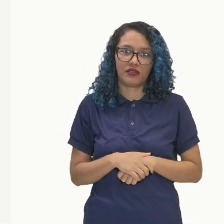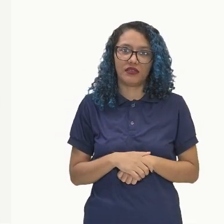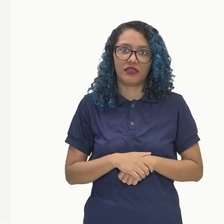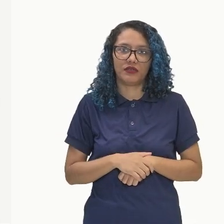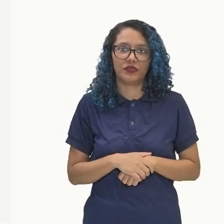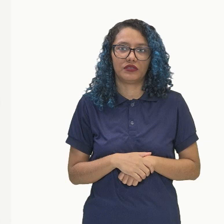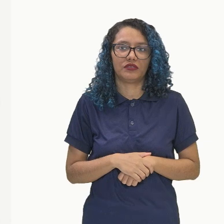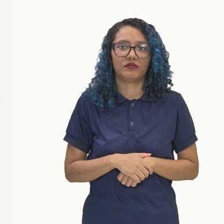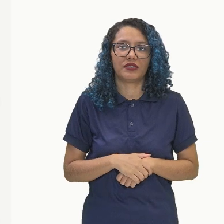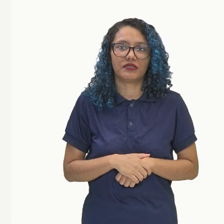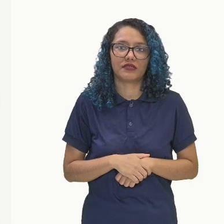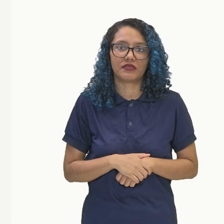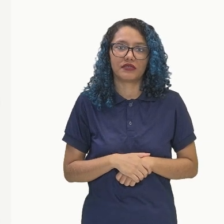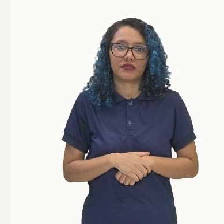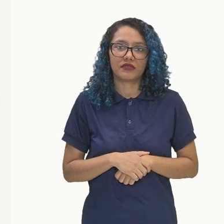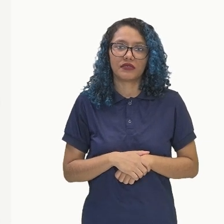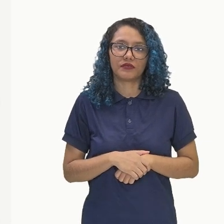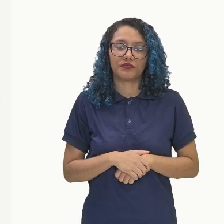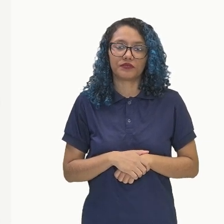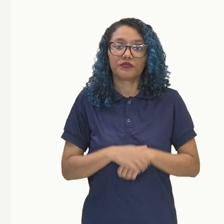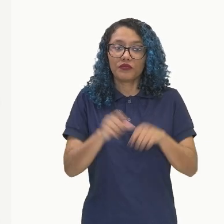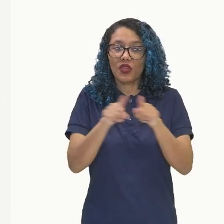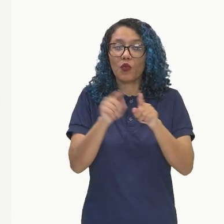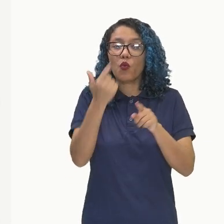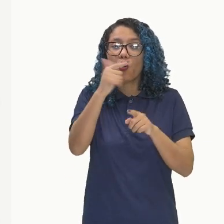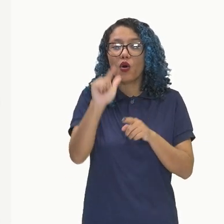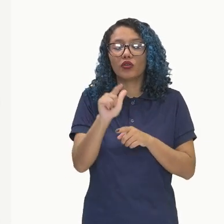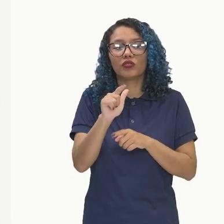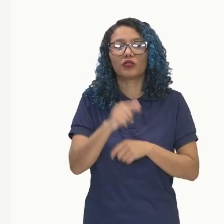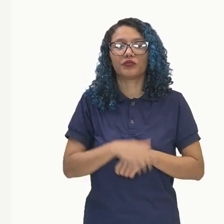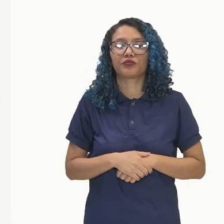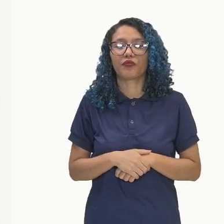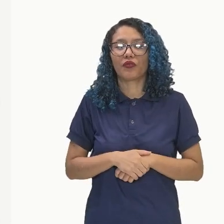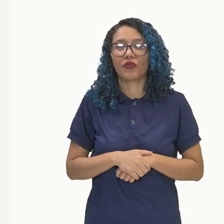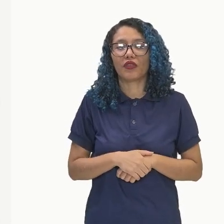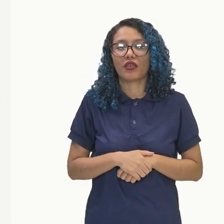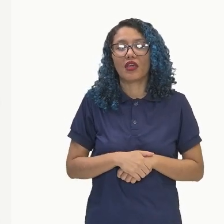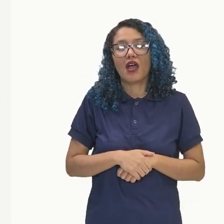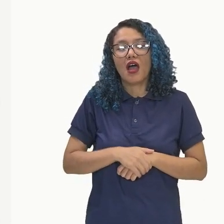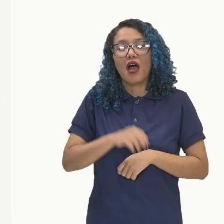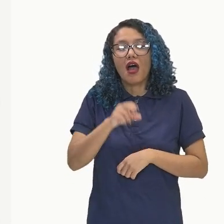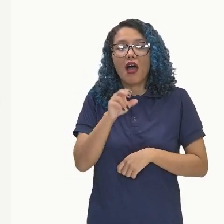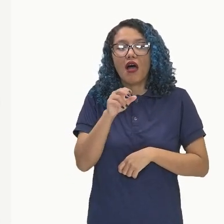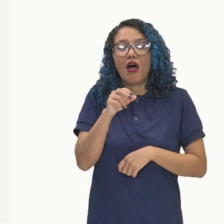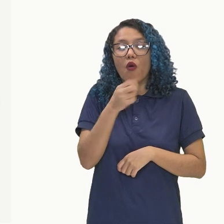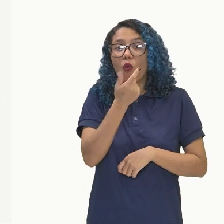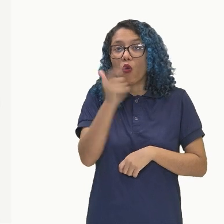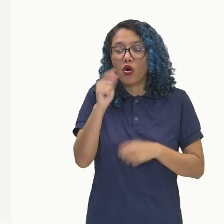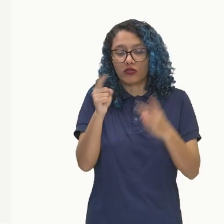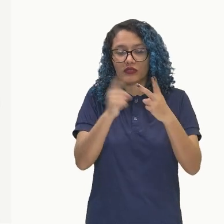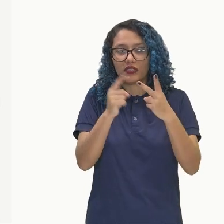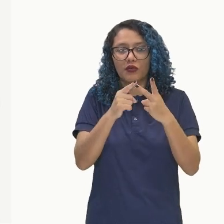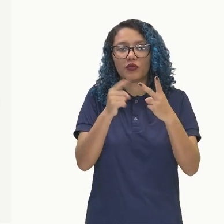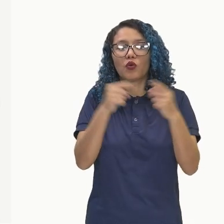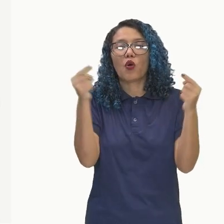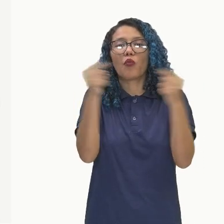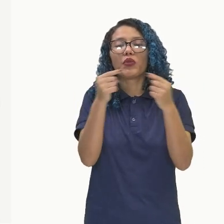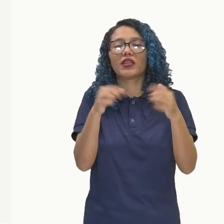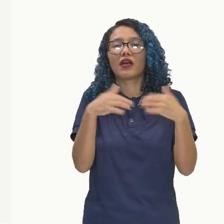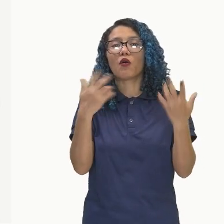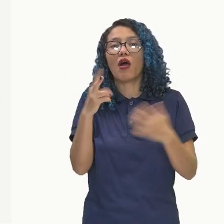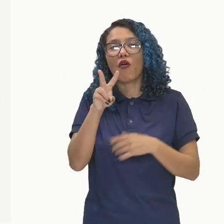é o volt, e o aparelho de medição é o voltímetro. E na eletrodinâmica que existem aí